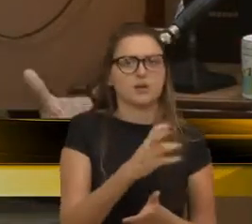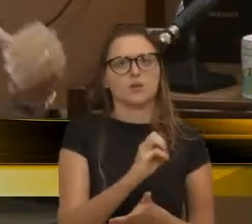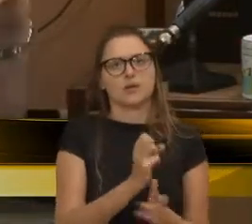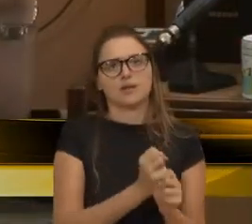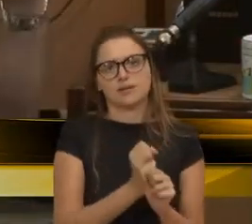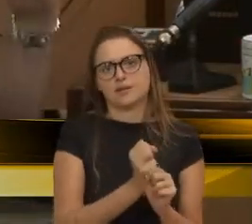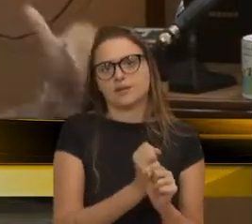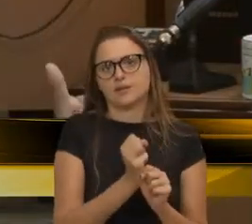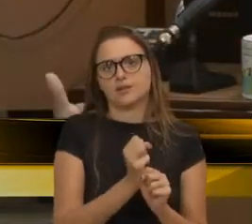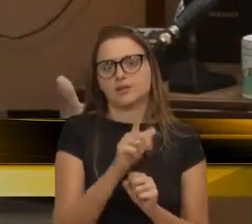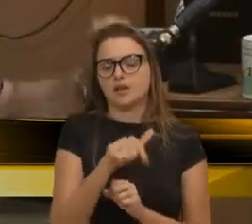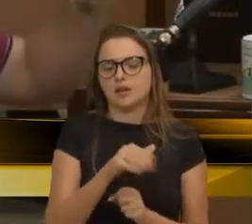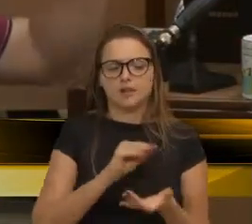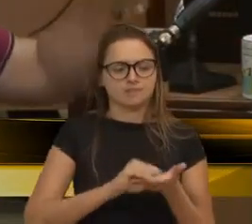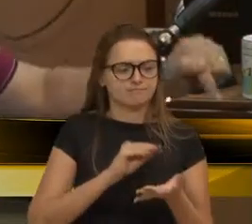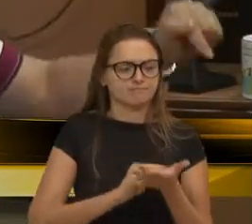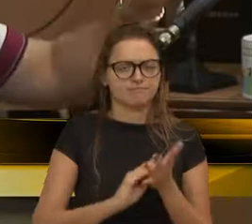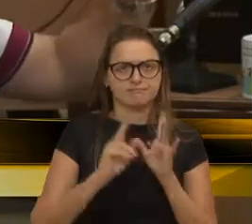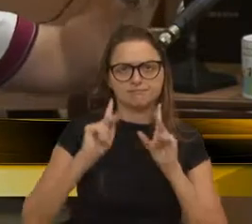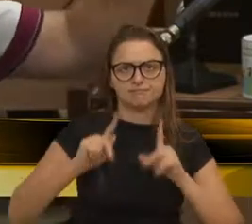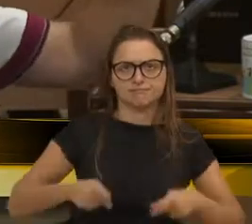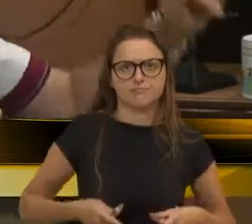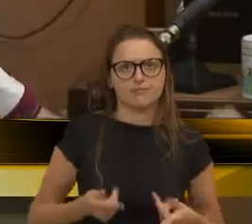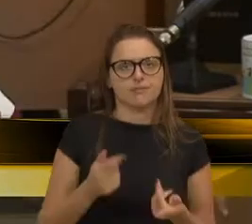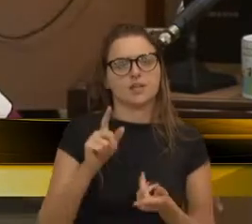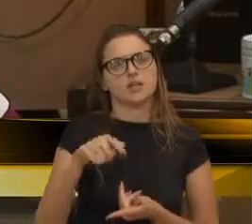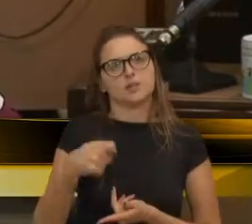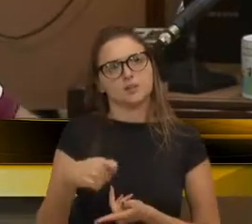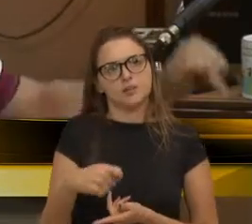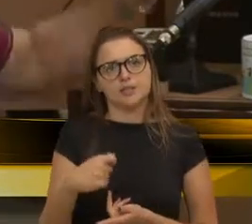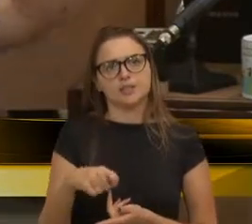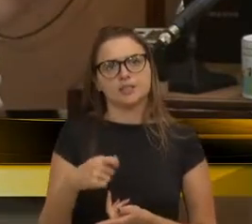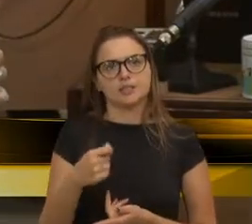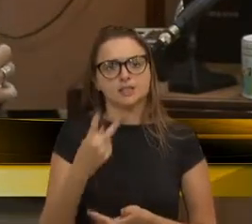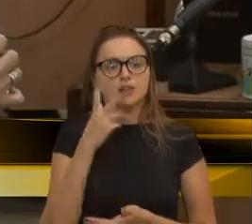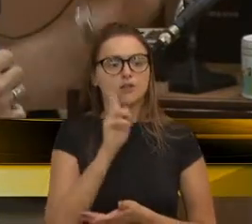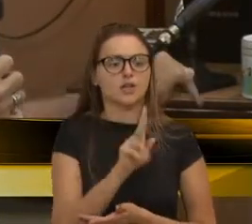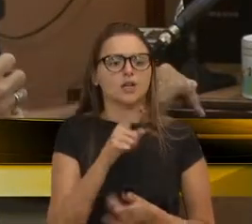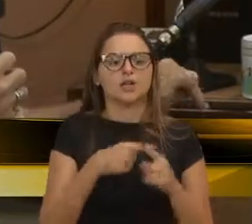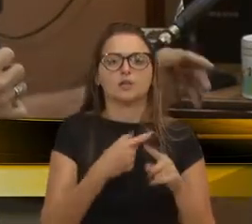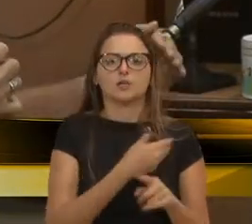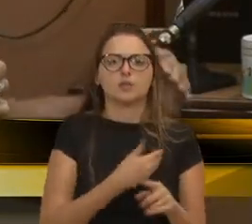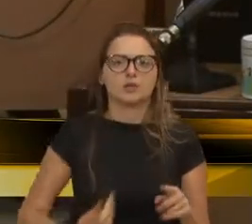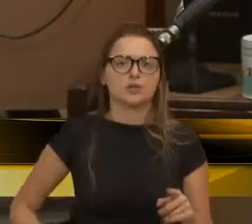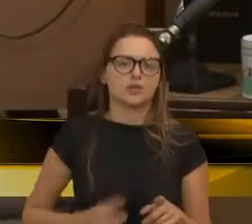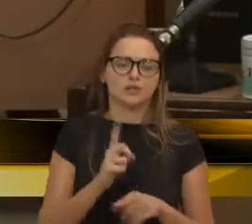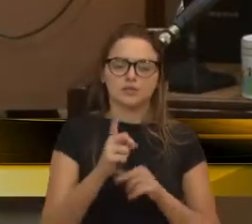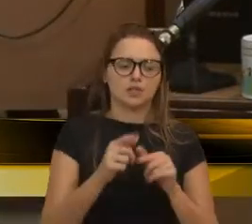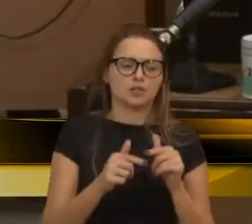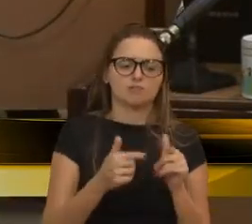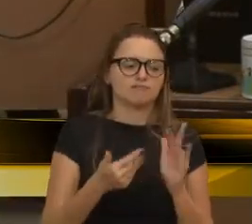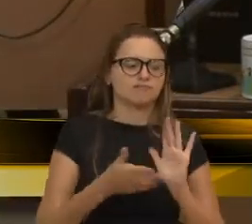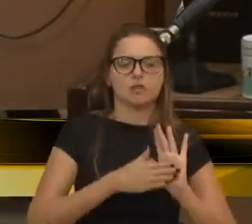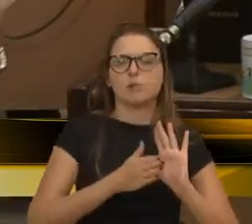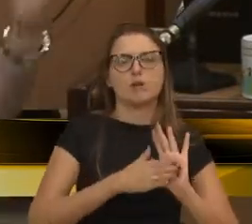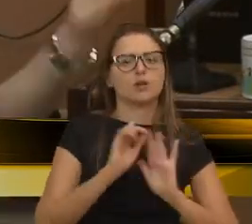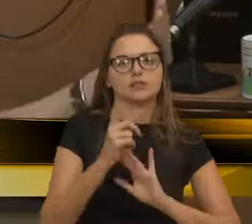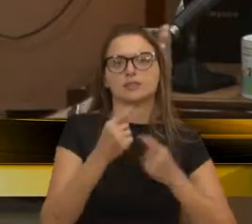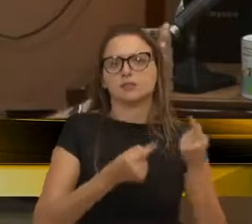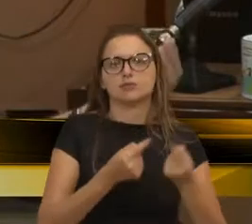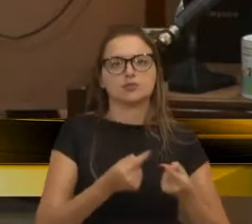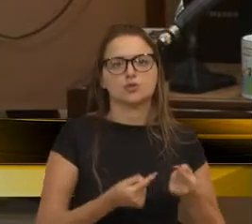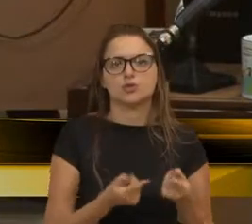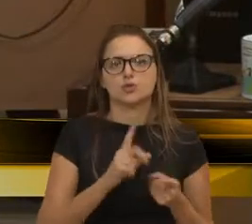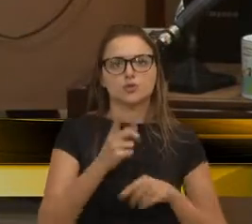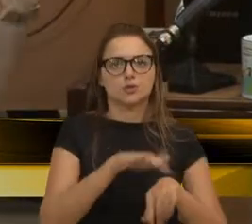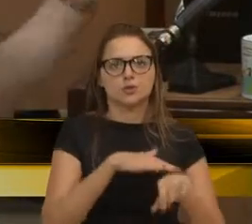então é desumano e nós precisamos realmente tratar isso, porque o governo não trabalhou. Foi justamente tirar o bode da